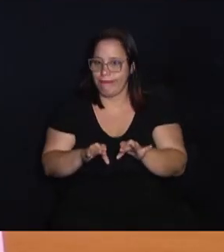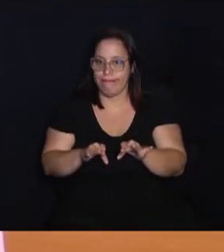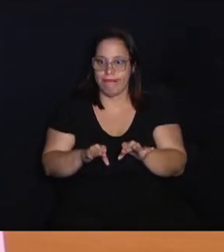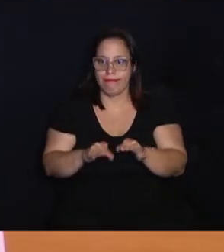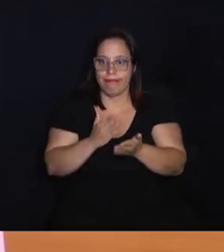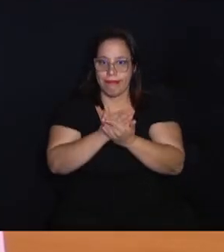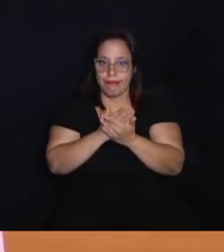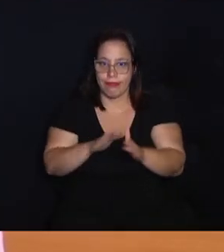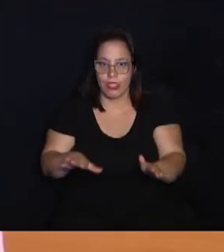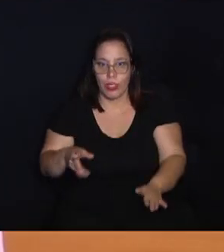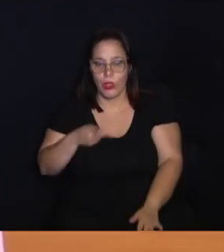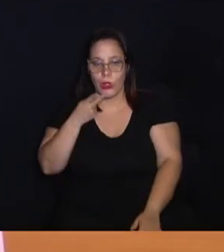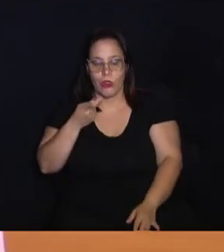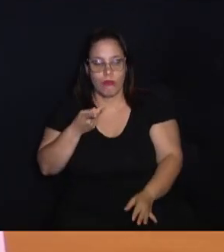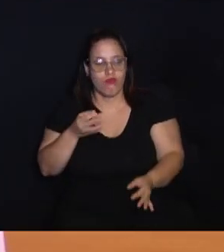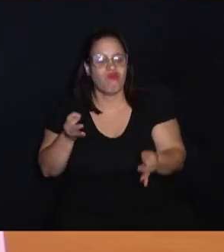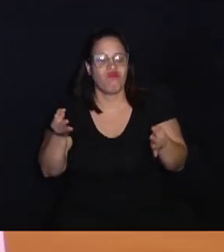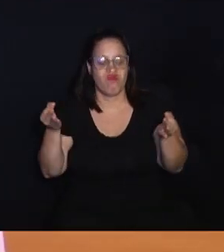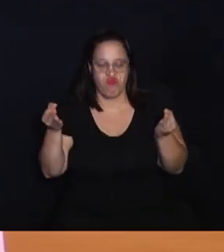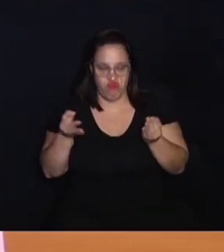como se diz, né, com chaves de ouro.